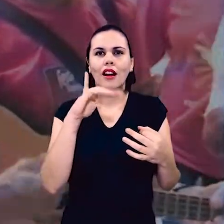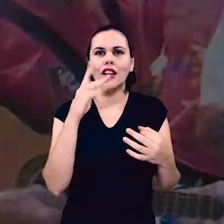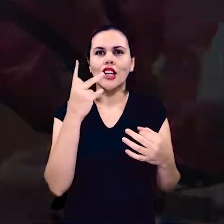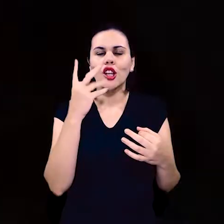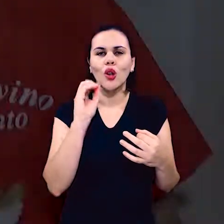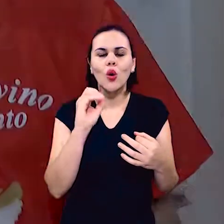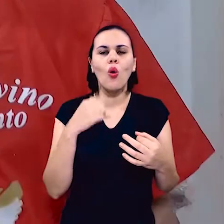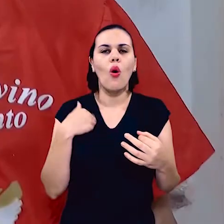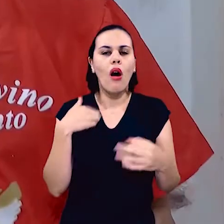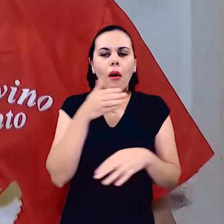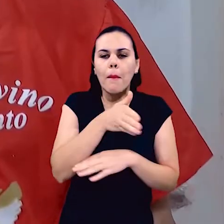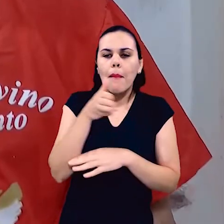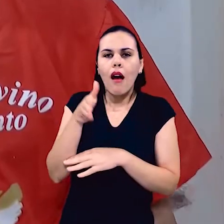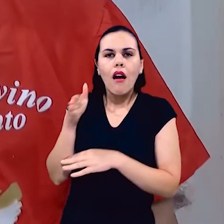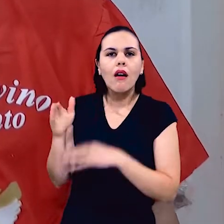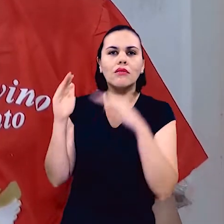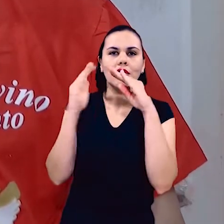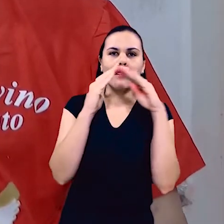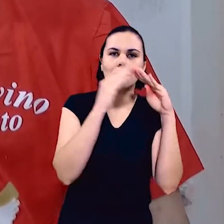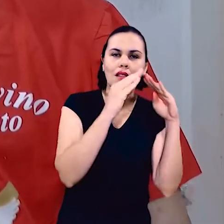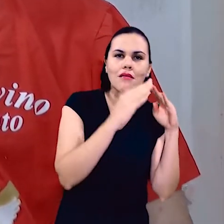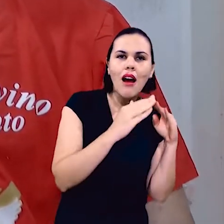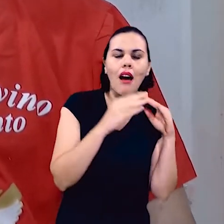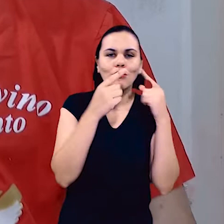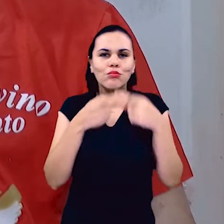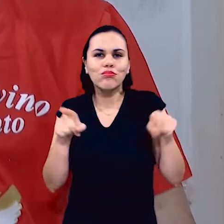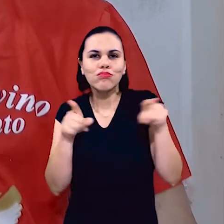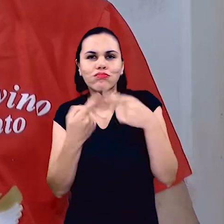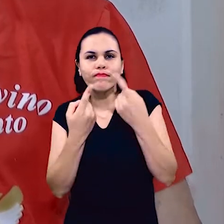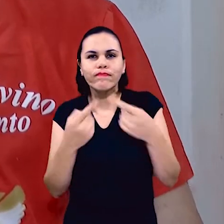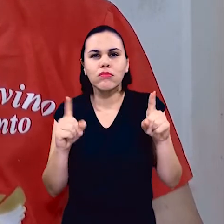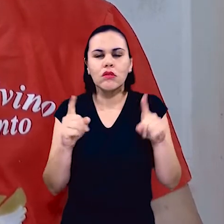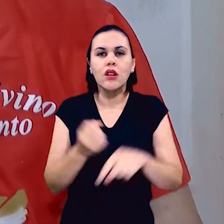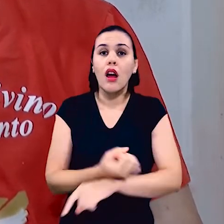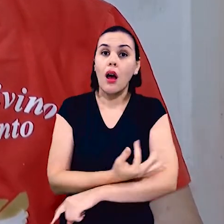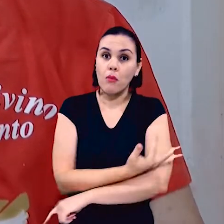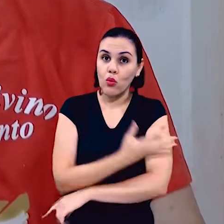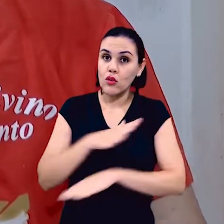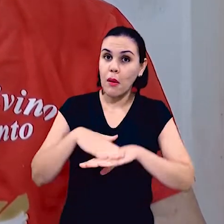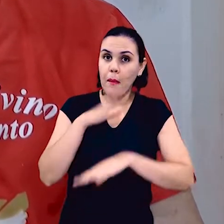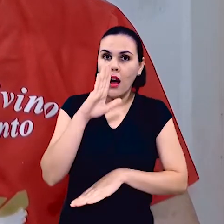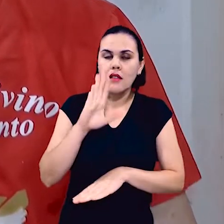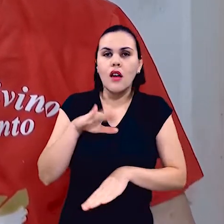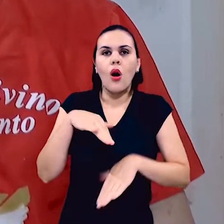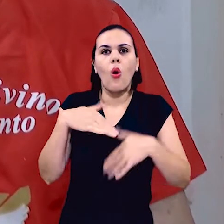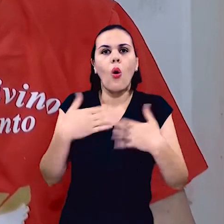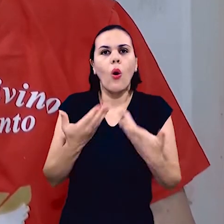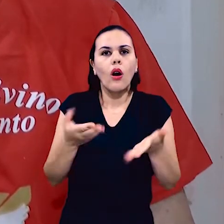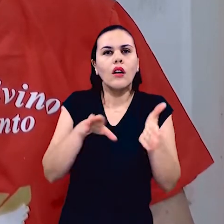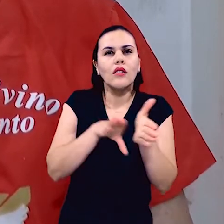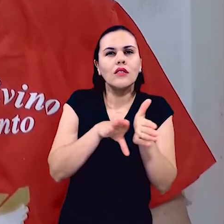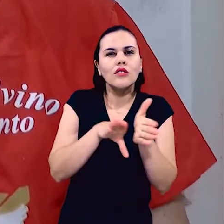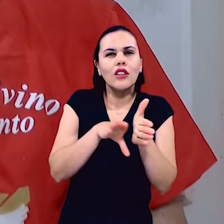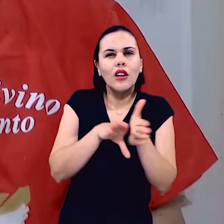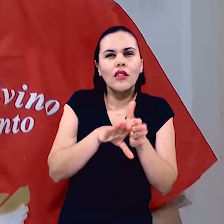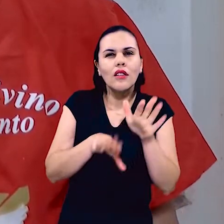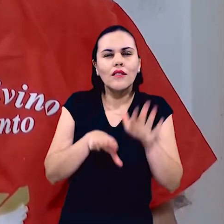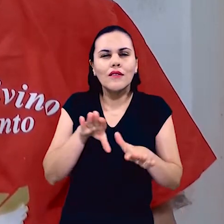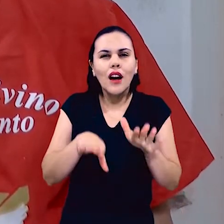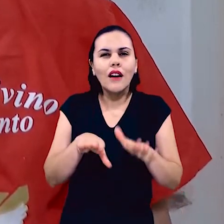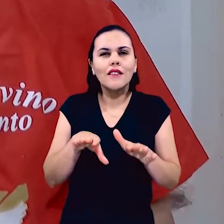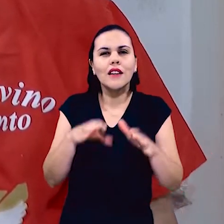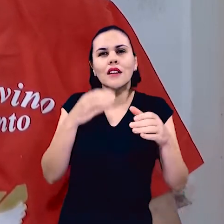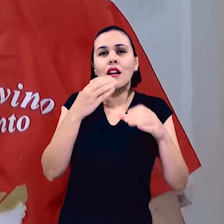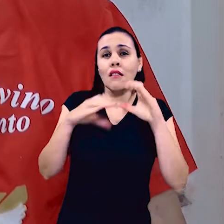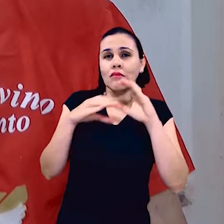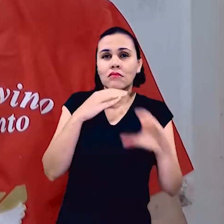aí. A gente tocava nas casas. E, sei lá, a emoção mais que a gente sentia é quando chegava